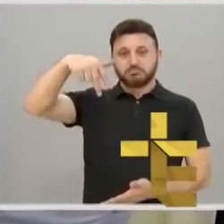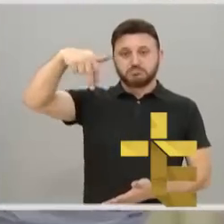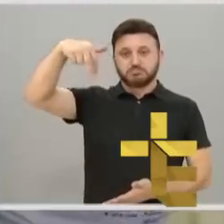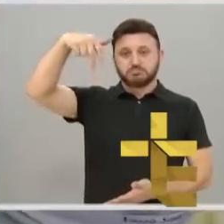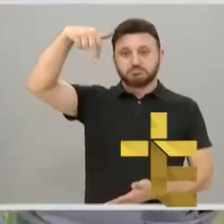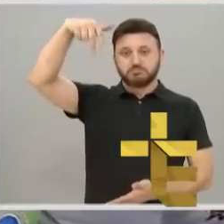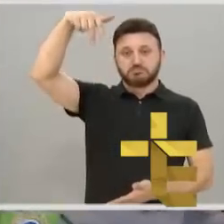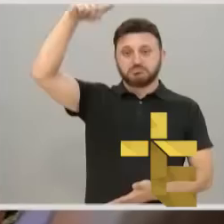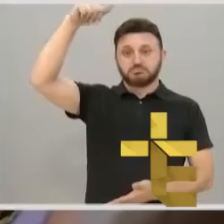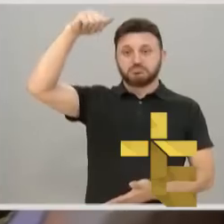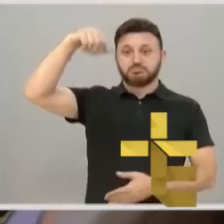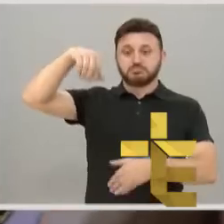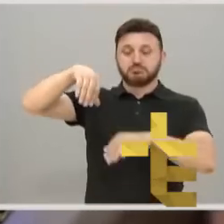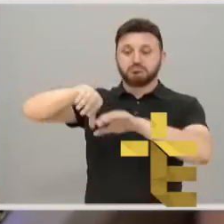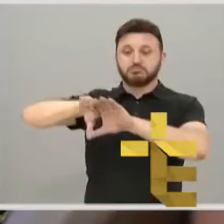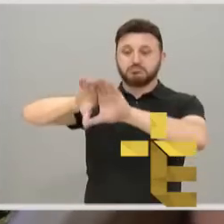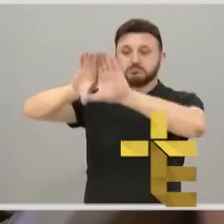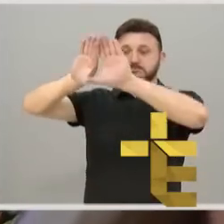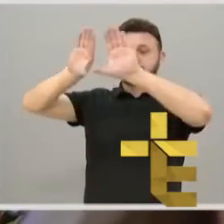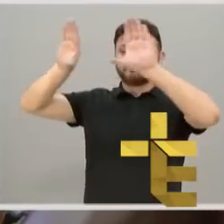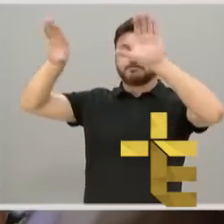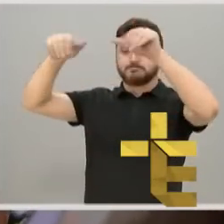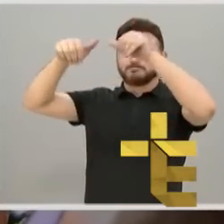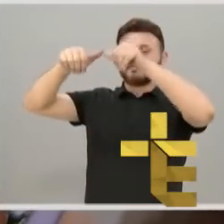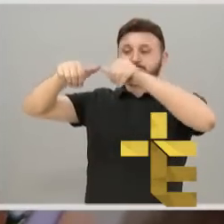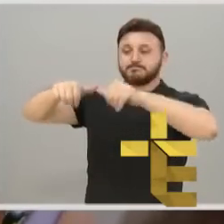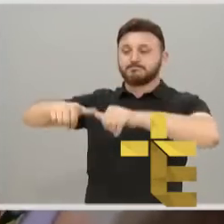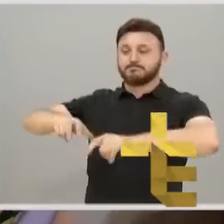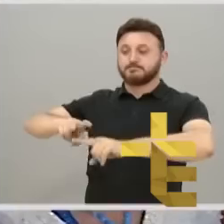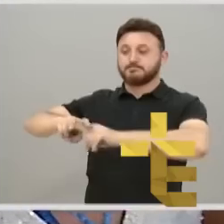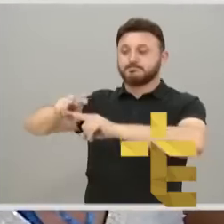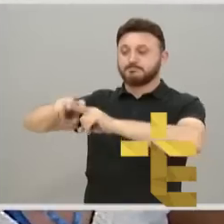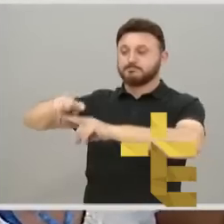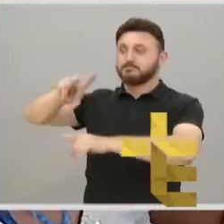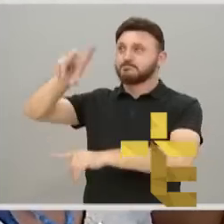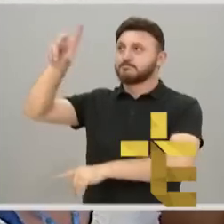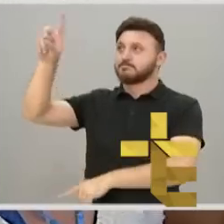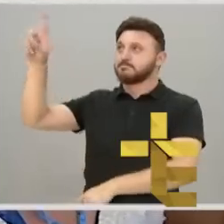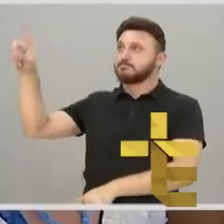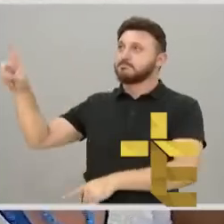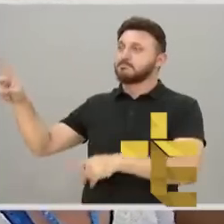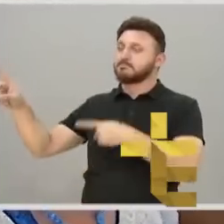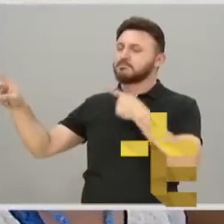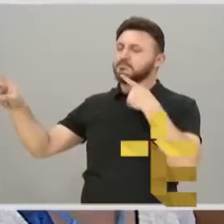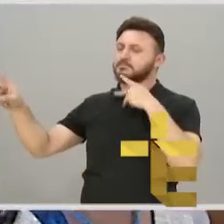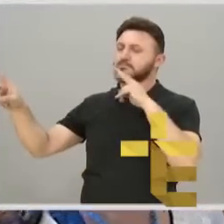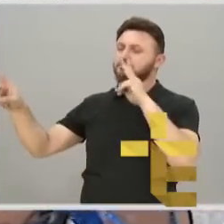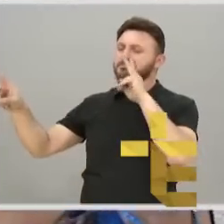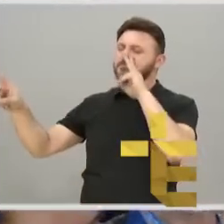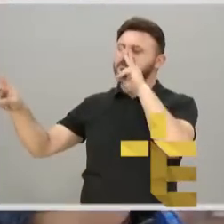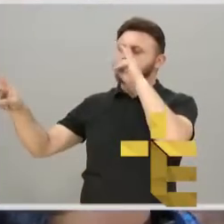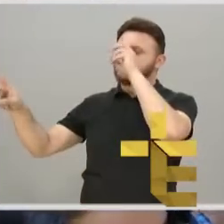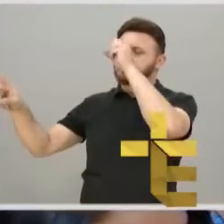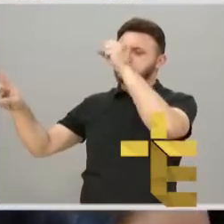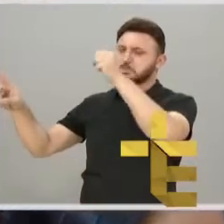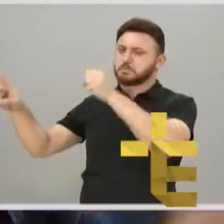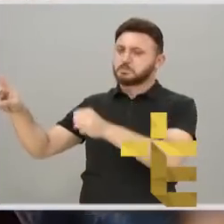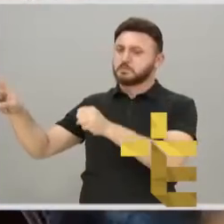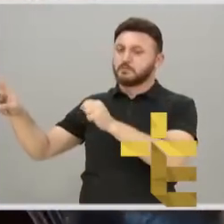ao terceiro dia, subiu aos céus, está sentado à direita de Deus